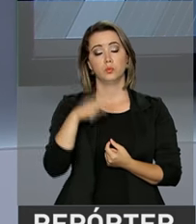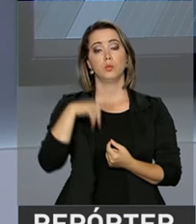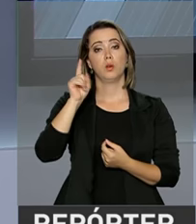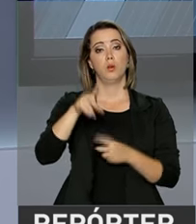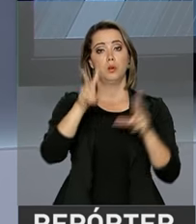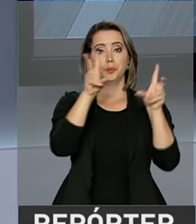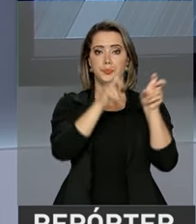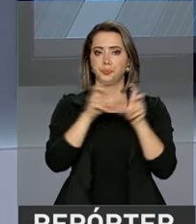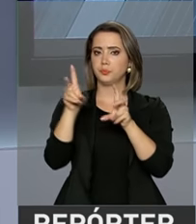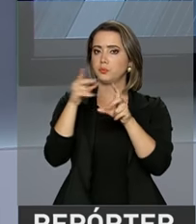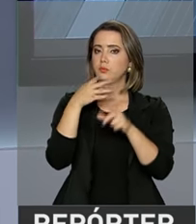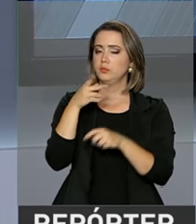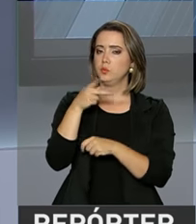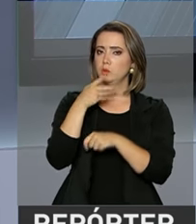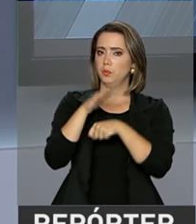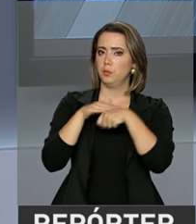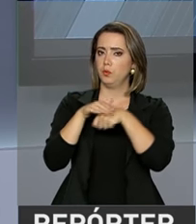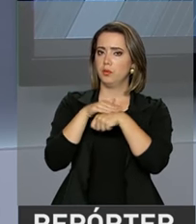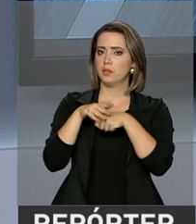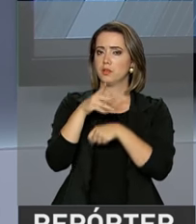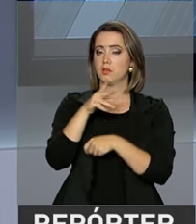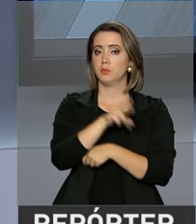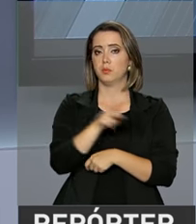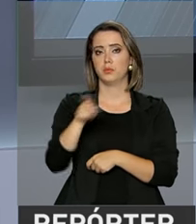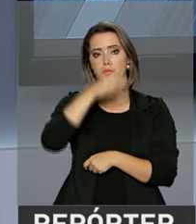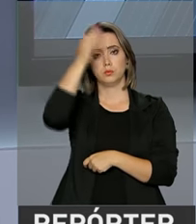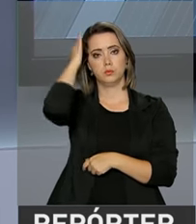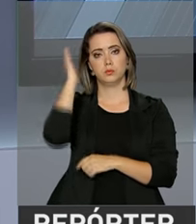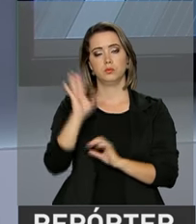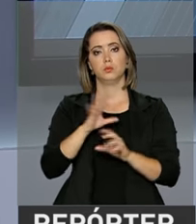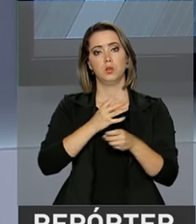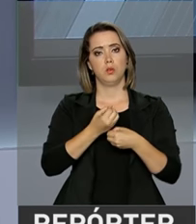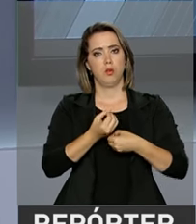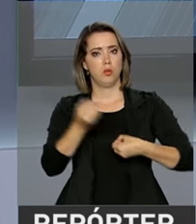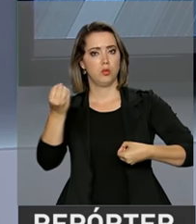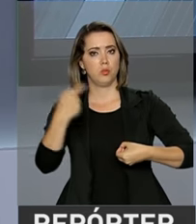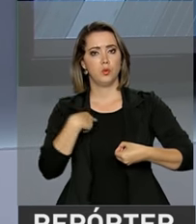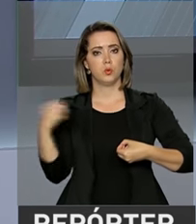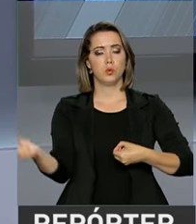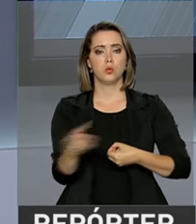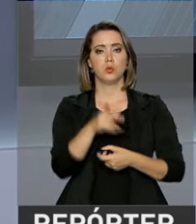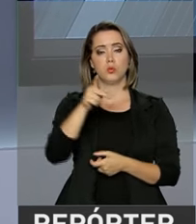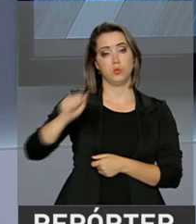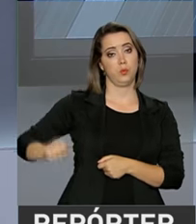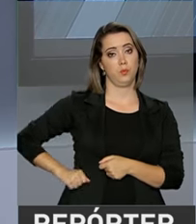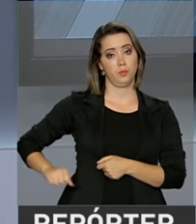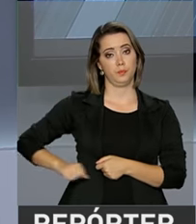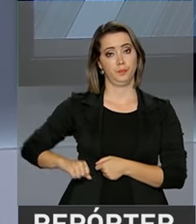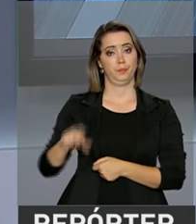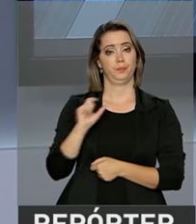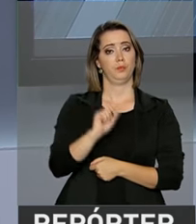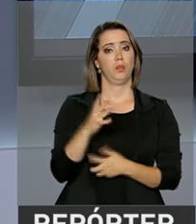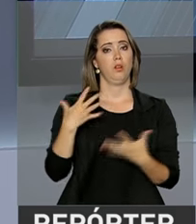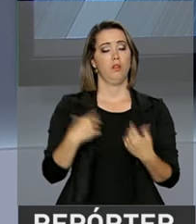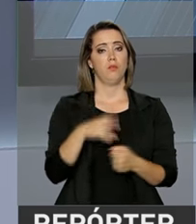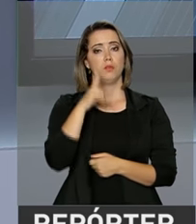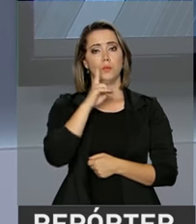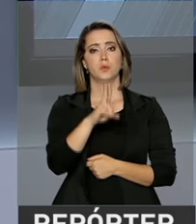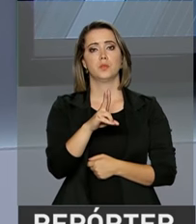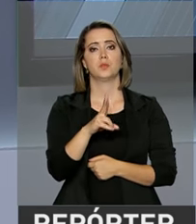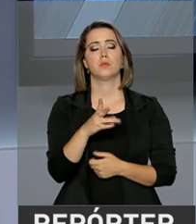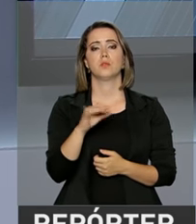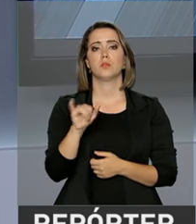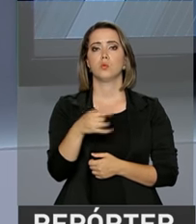foram temas abordados pelo presidente Michel Temer durante a formatura dos novos integrantes do Itamaraty. Nós vamos conferir